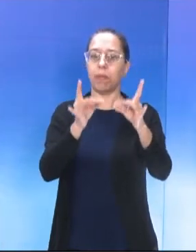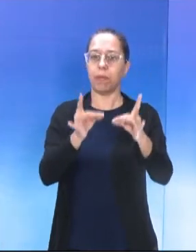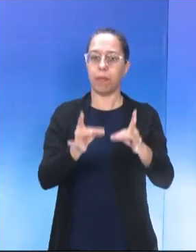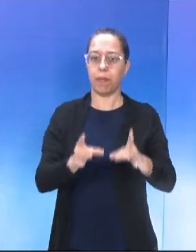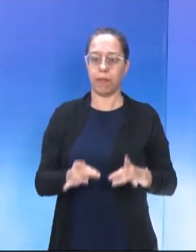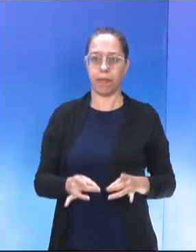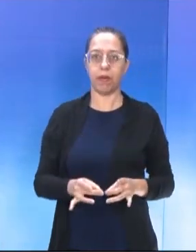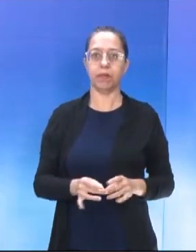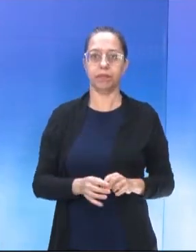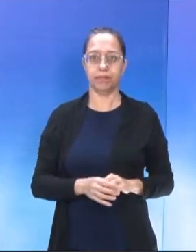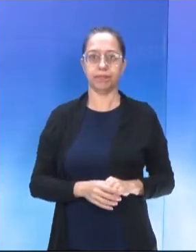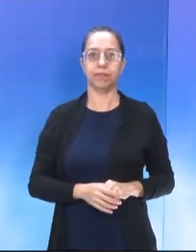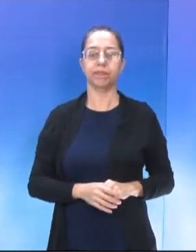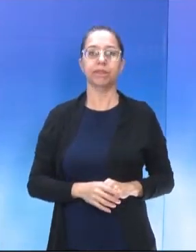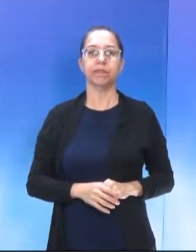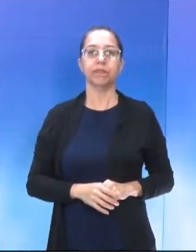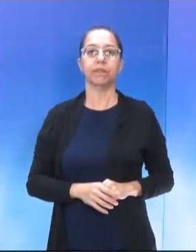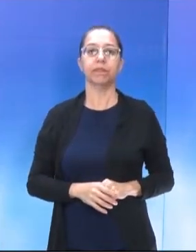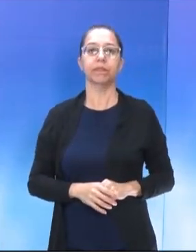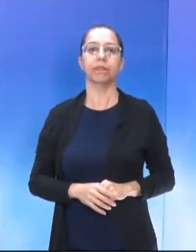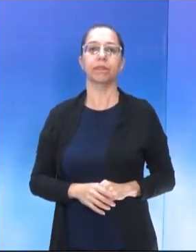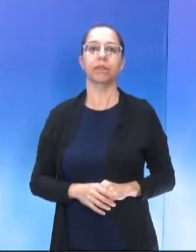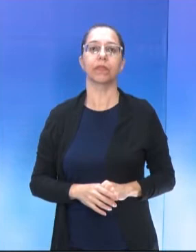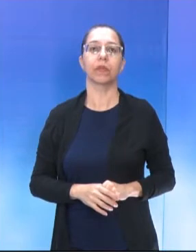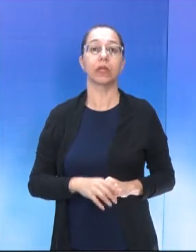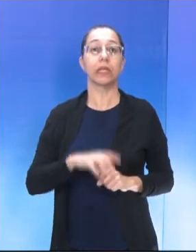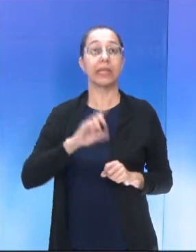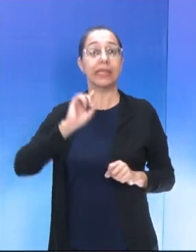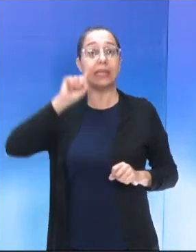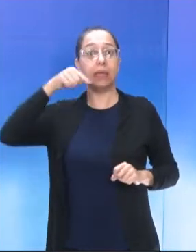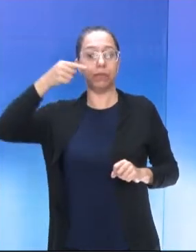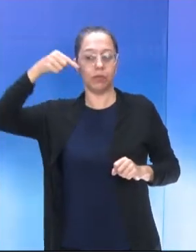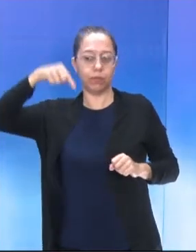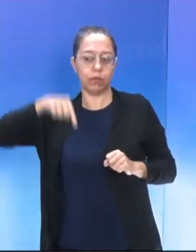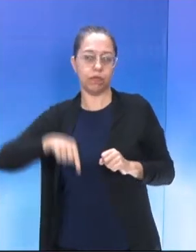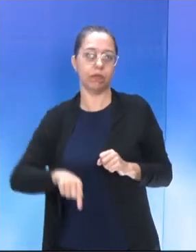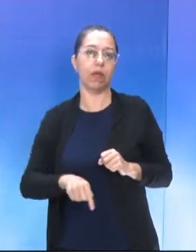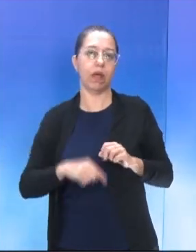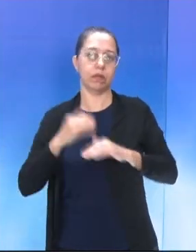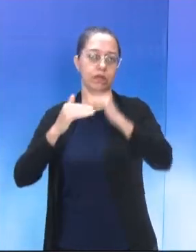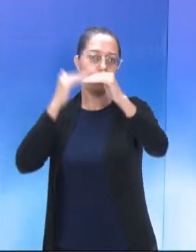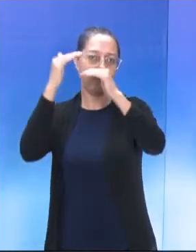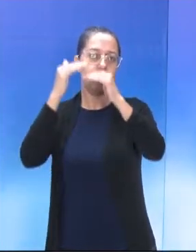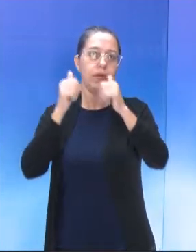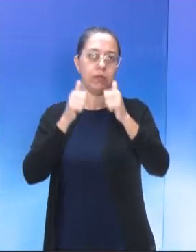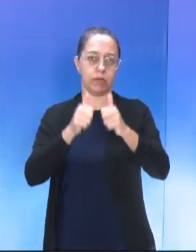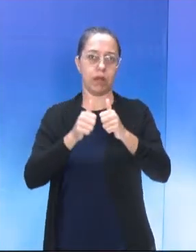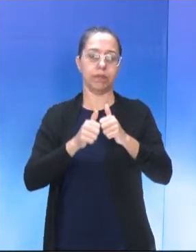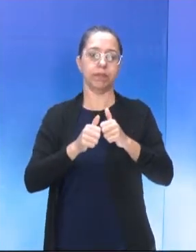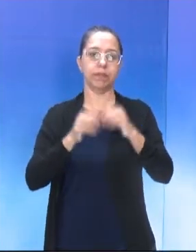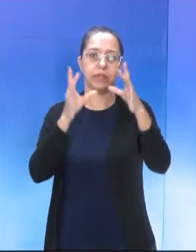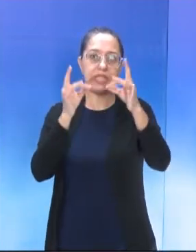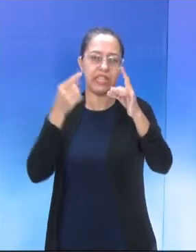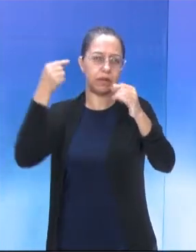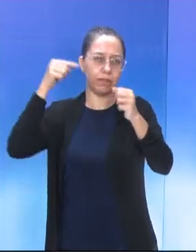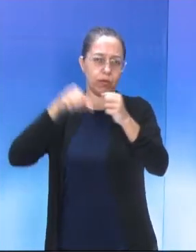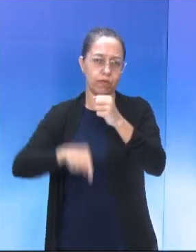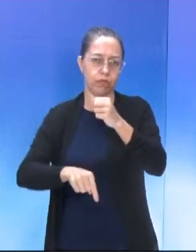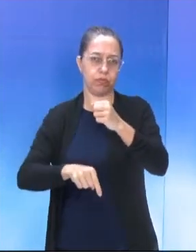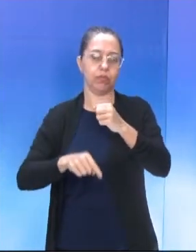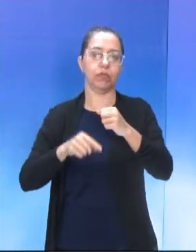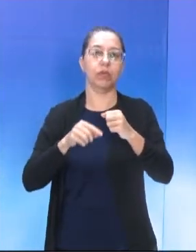argumentos sem entrar em detalhe. Quando você vai entrar em detalhe? Na hora do desenvolvimento, ok? E para quem for escrever